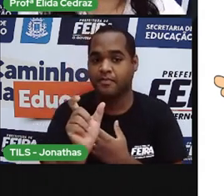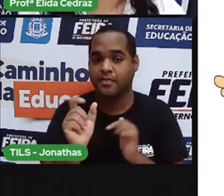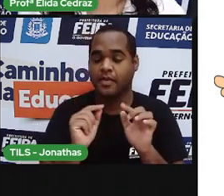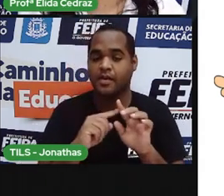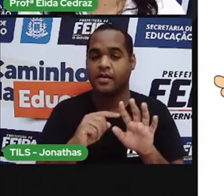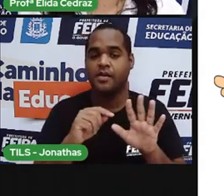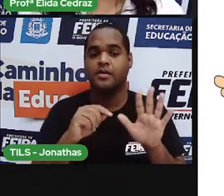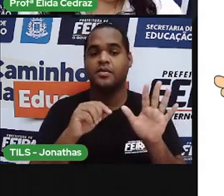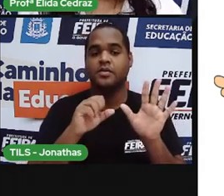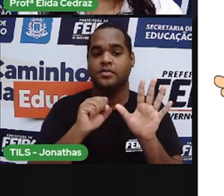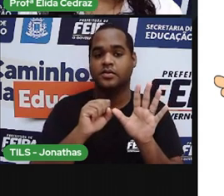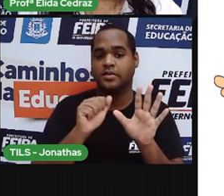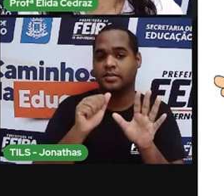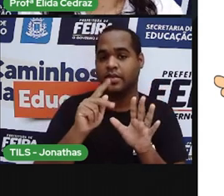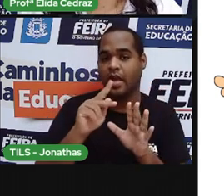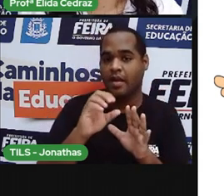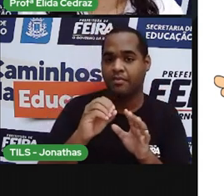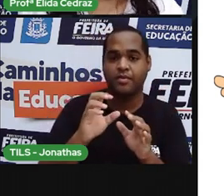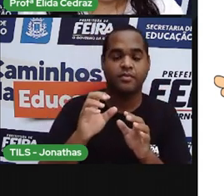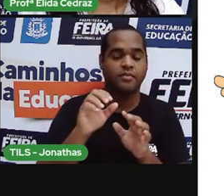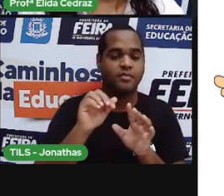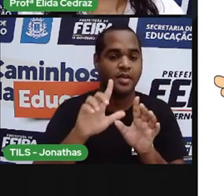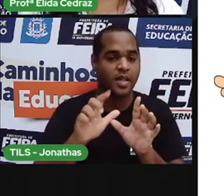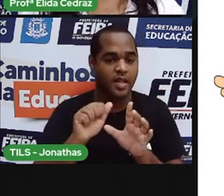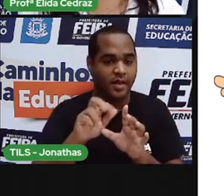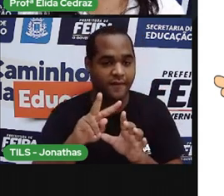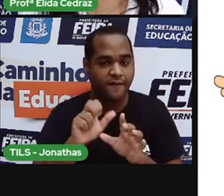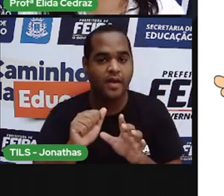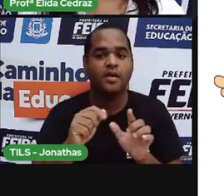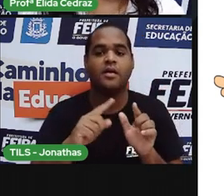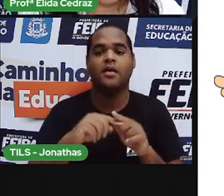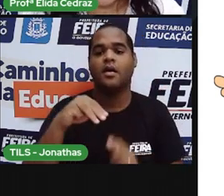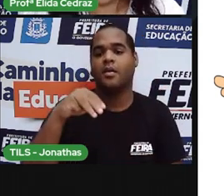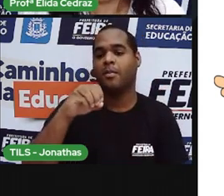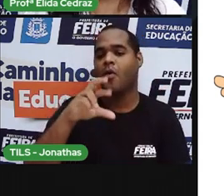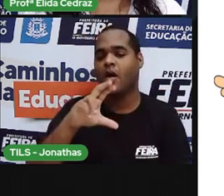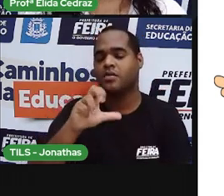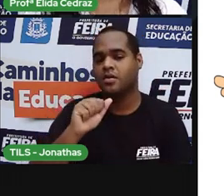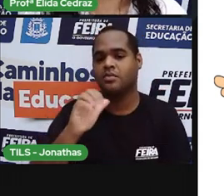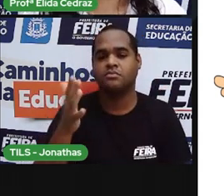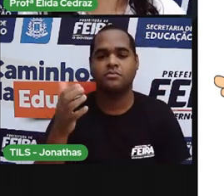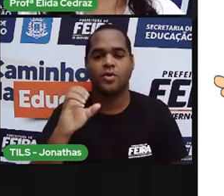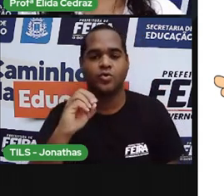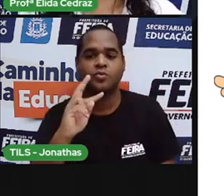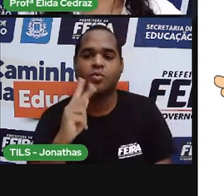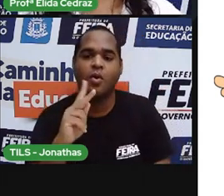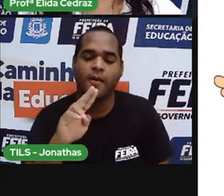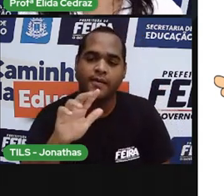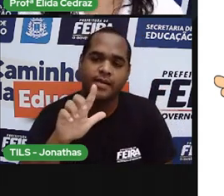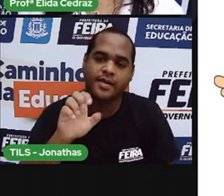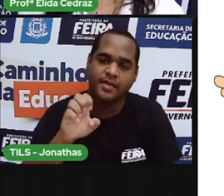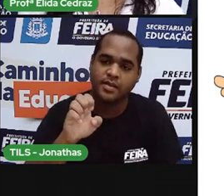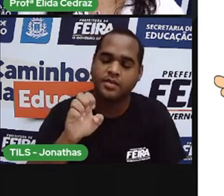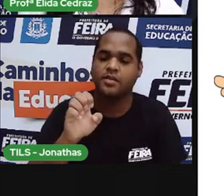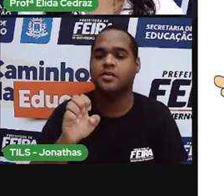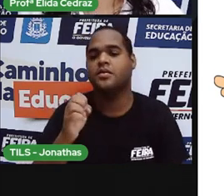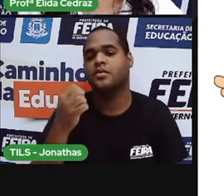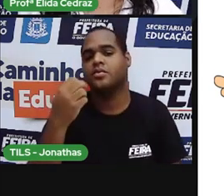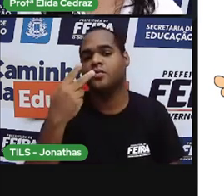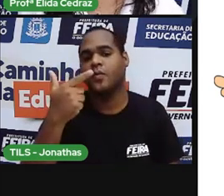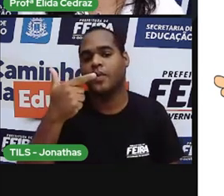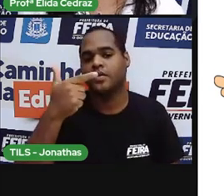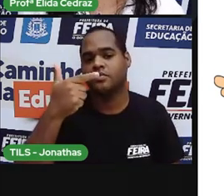Sapo, lava, mora e chulé tem 2